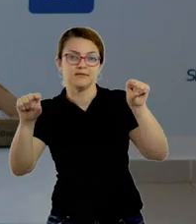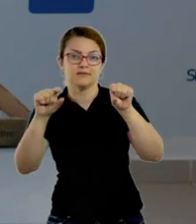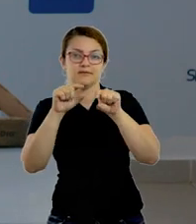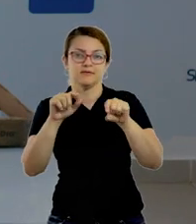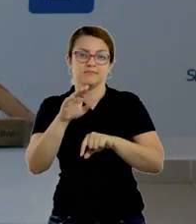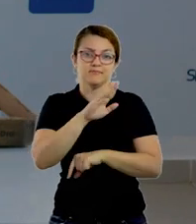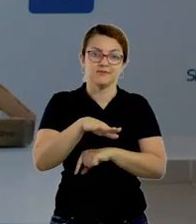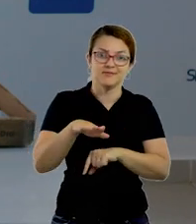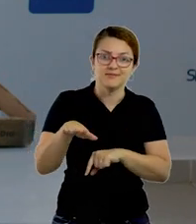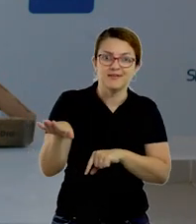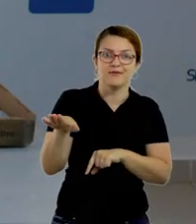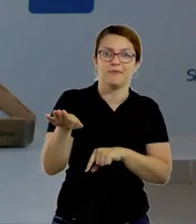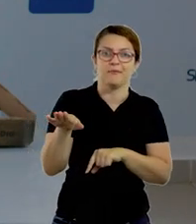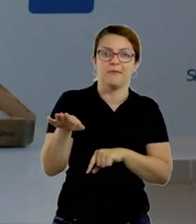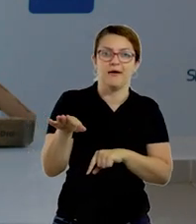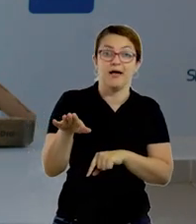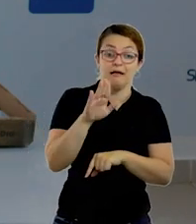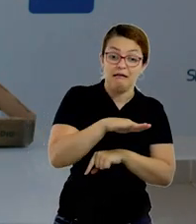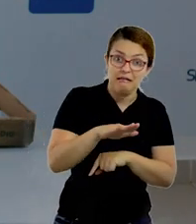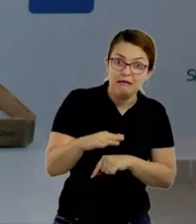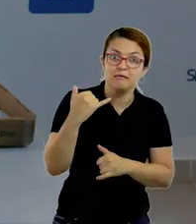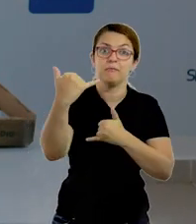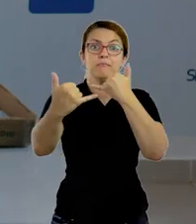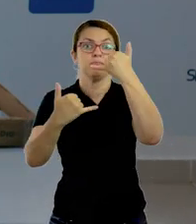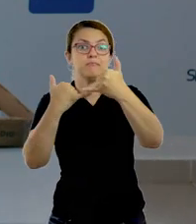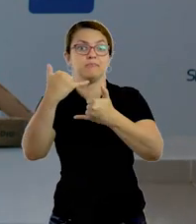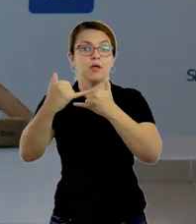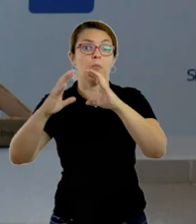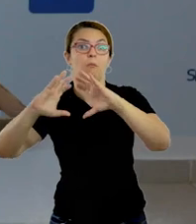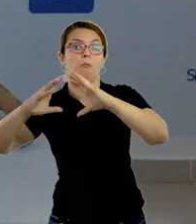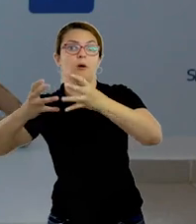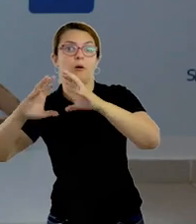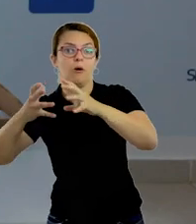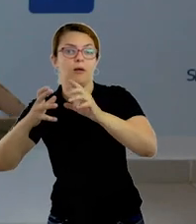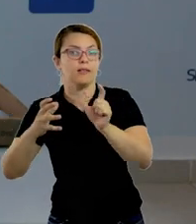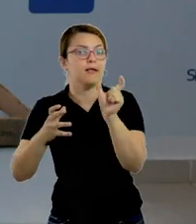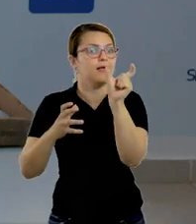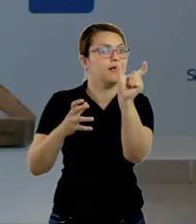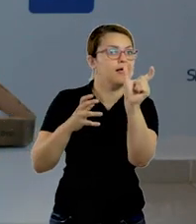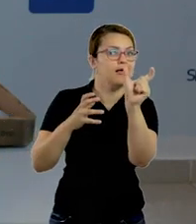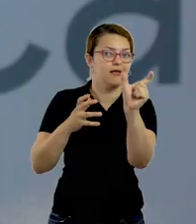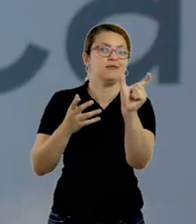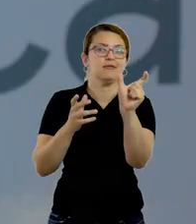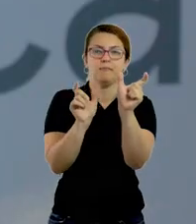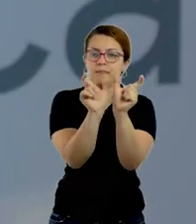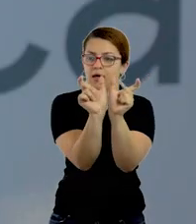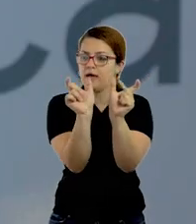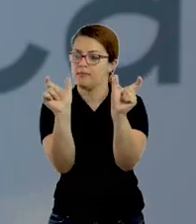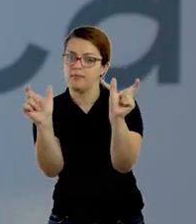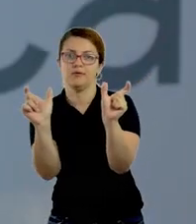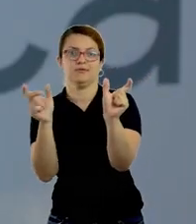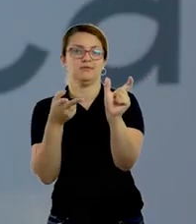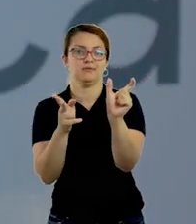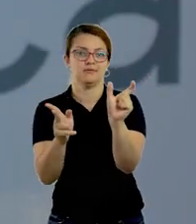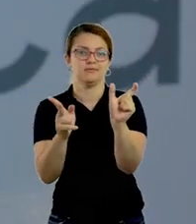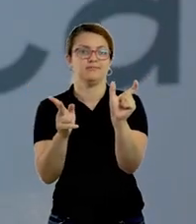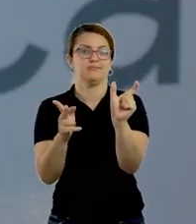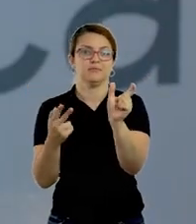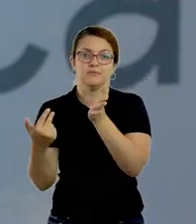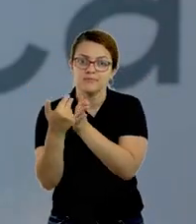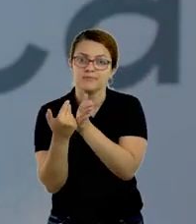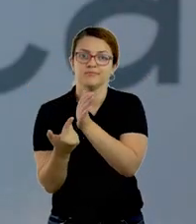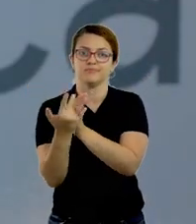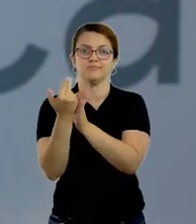A criança brinca com bola. Aí você começa desde a primeira palavra. Não se esqueçam de